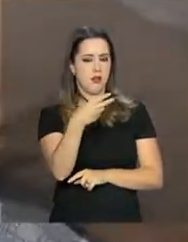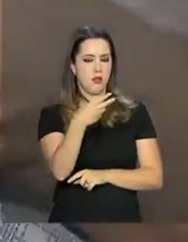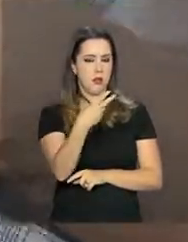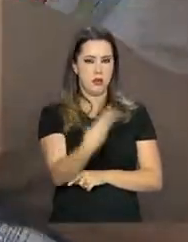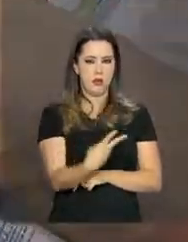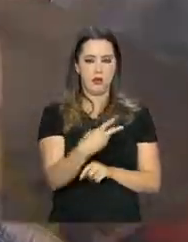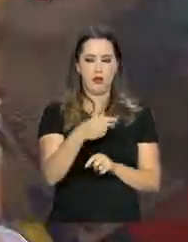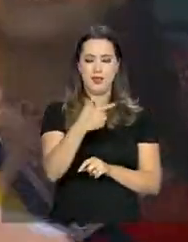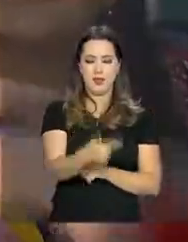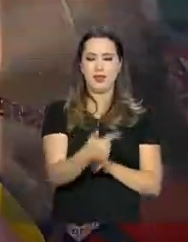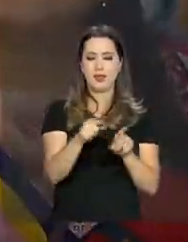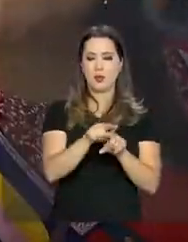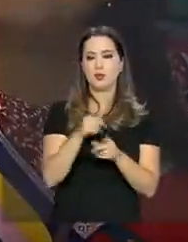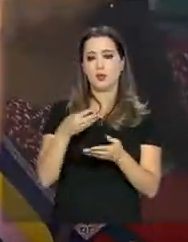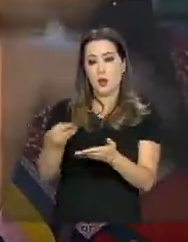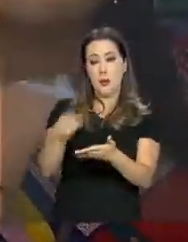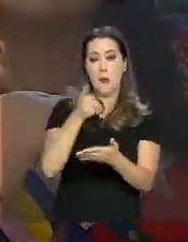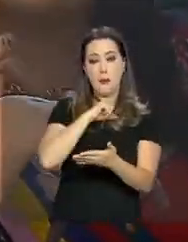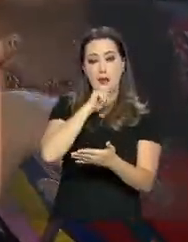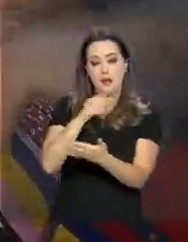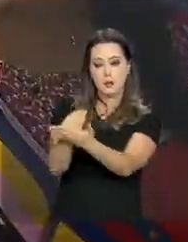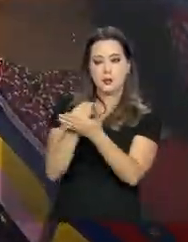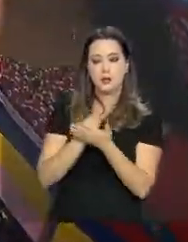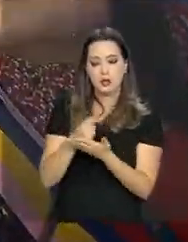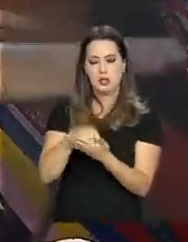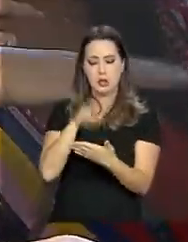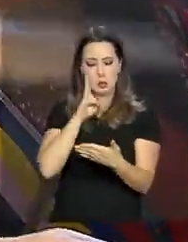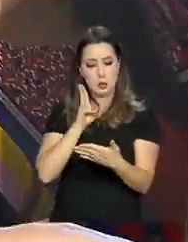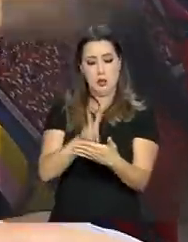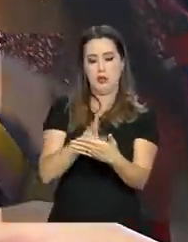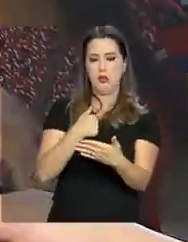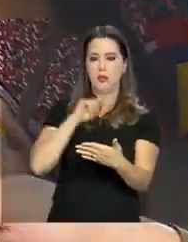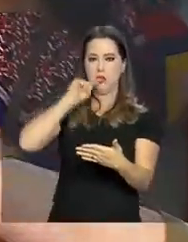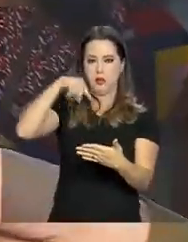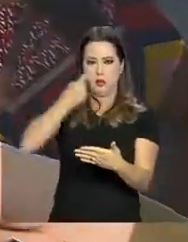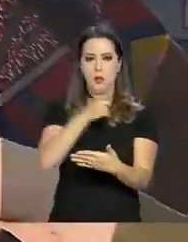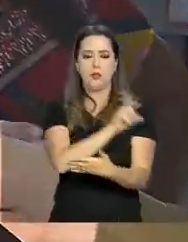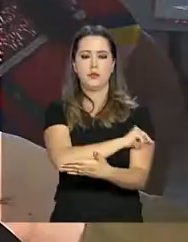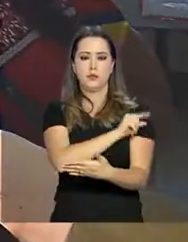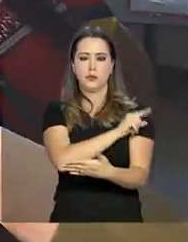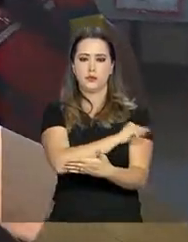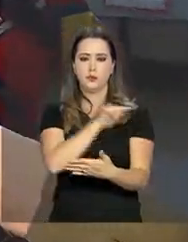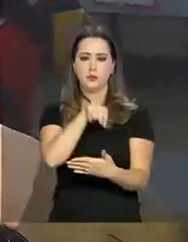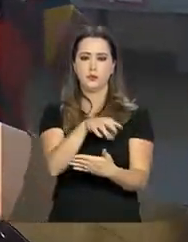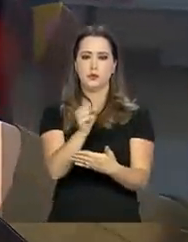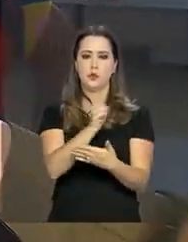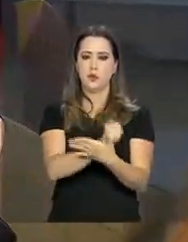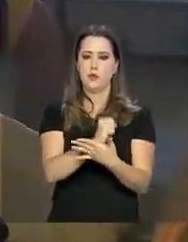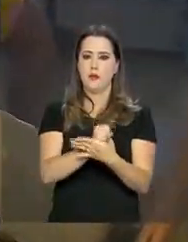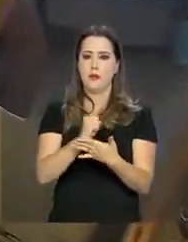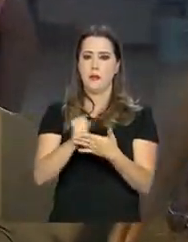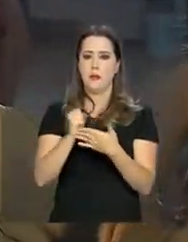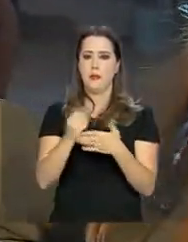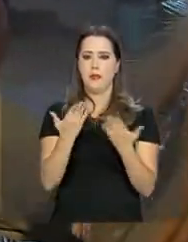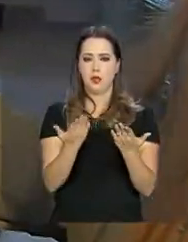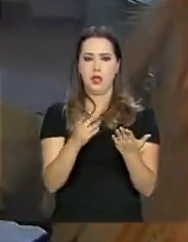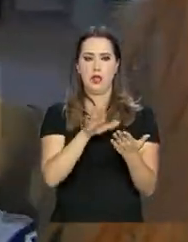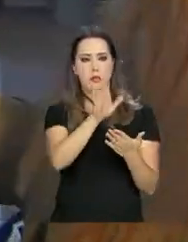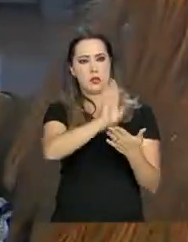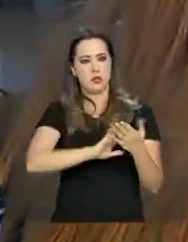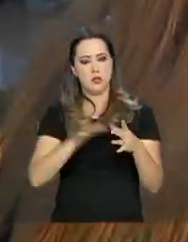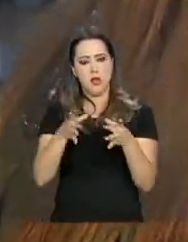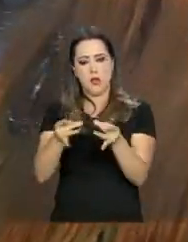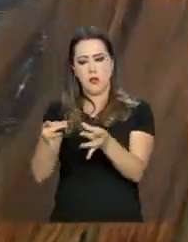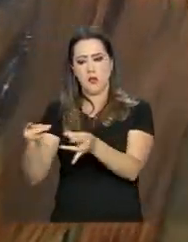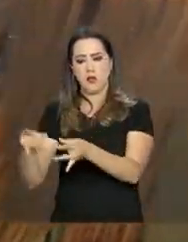2 anos, eu acho. Eu nem sabia que ela tinha, aí eu fui vacinando depois de adulta e foram me dando esses cartõezinhos separados. Agora